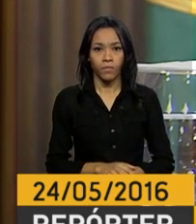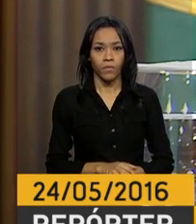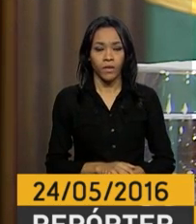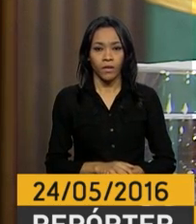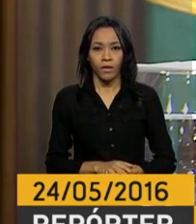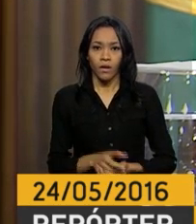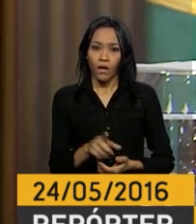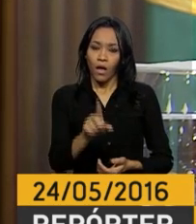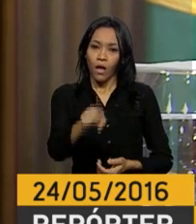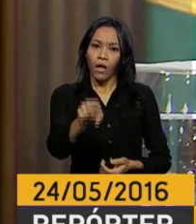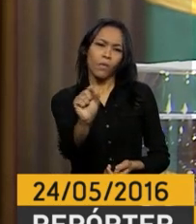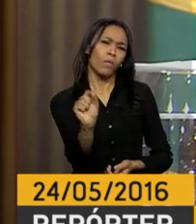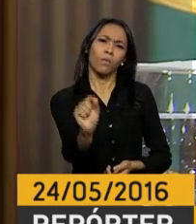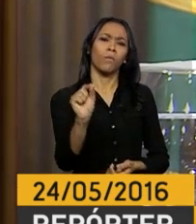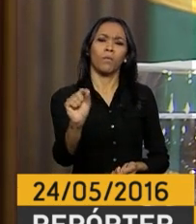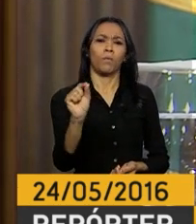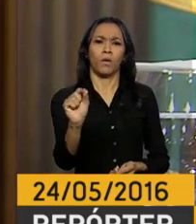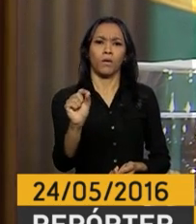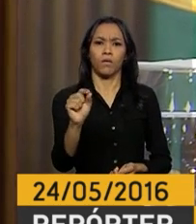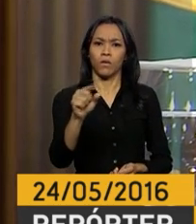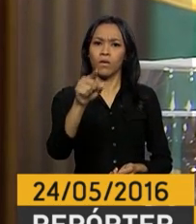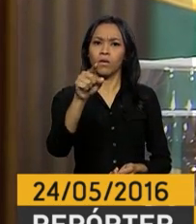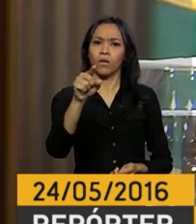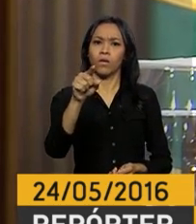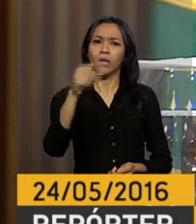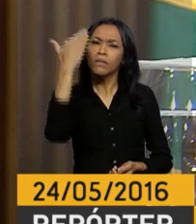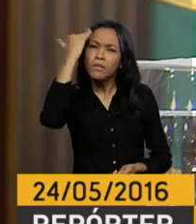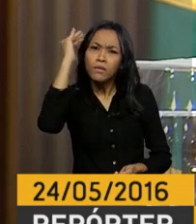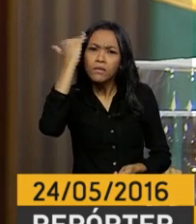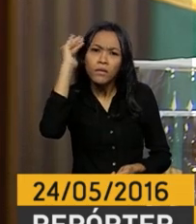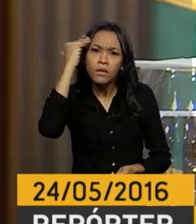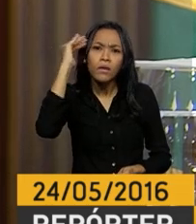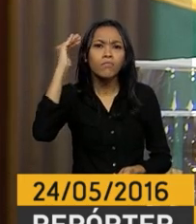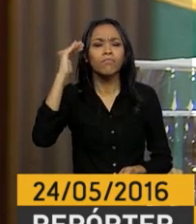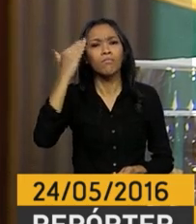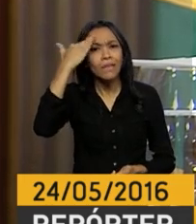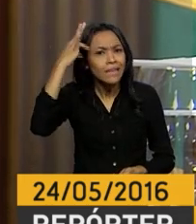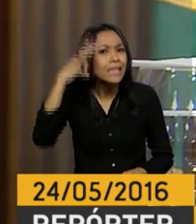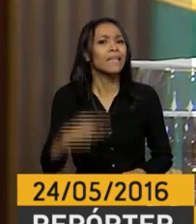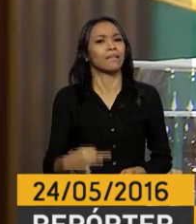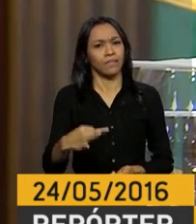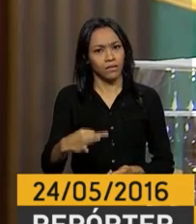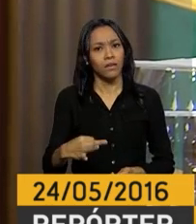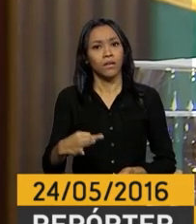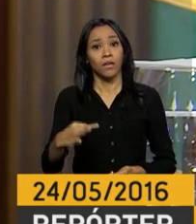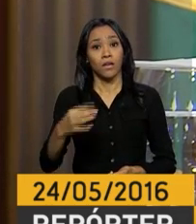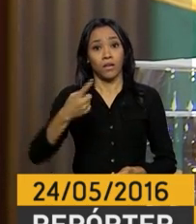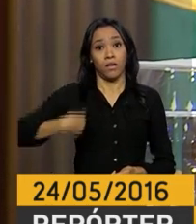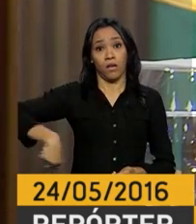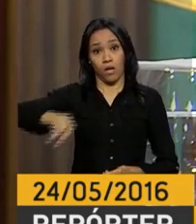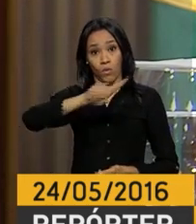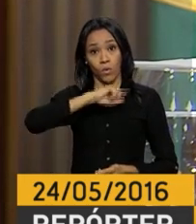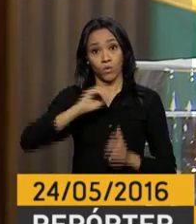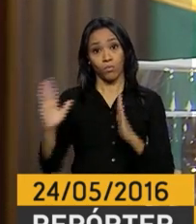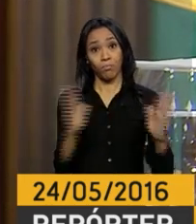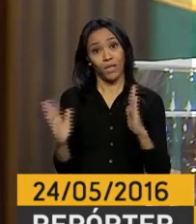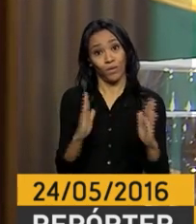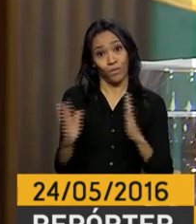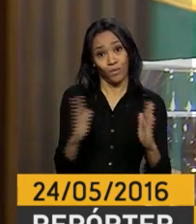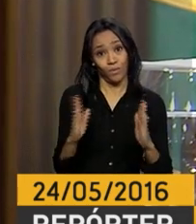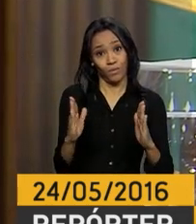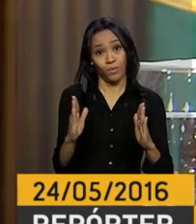É exatamente o fato de compreender a nossa interinidade. Eu sou